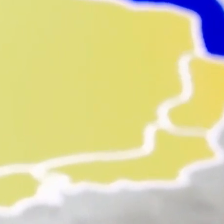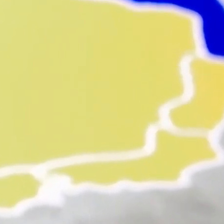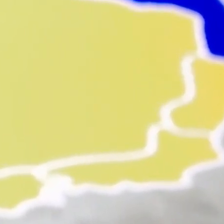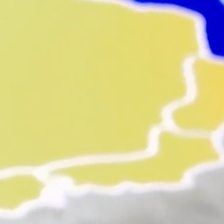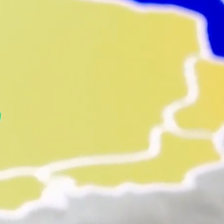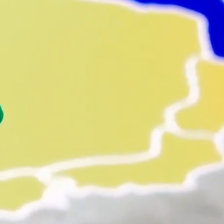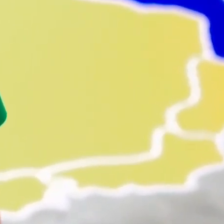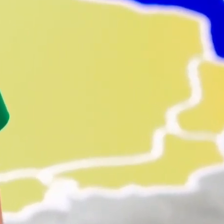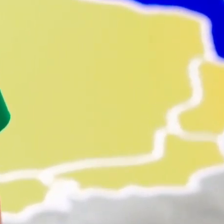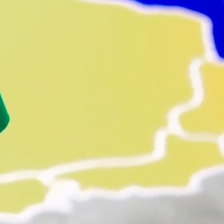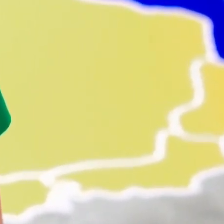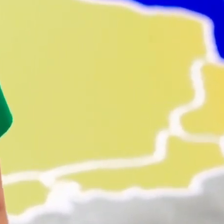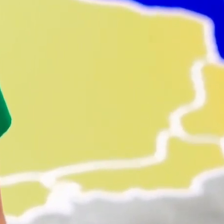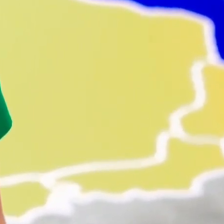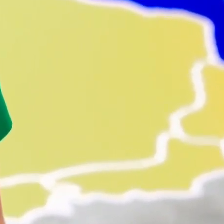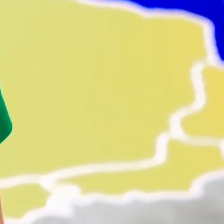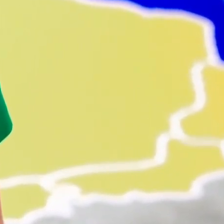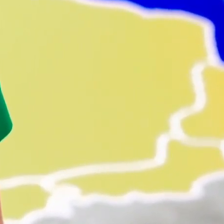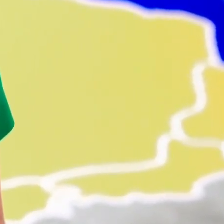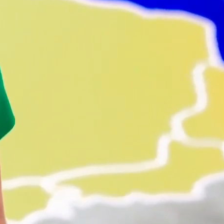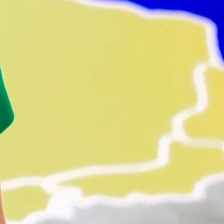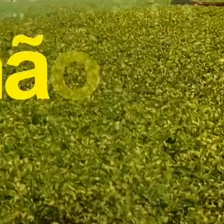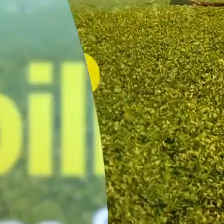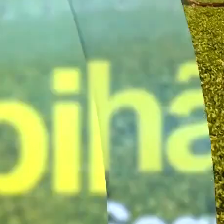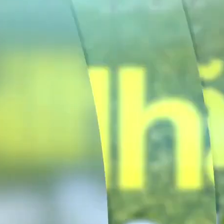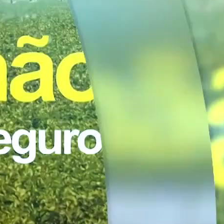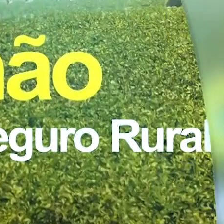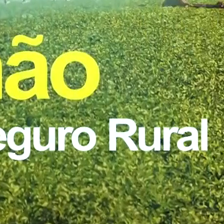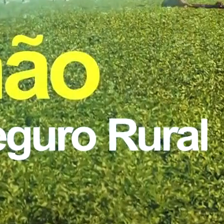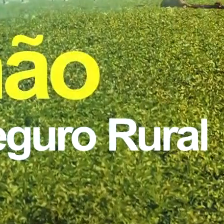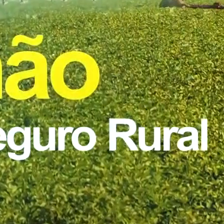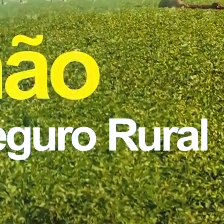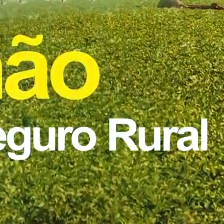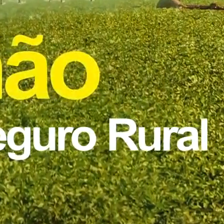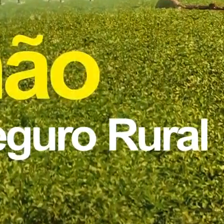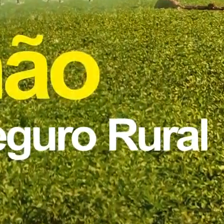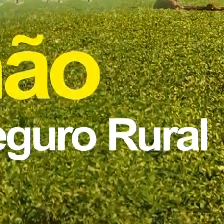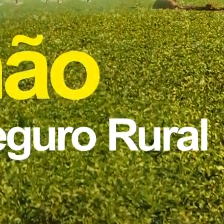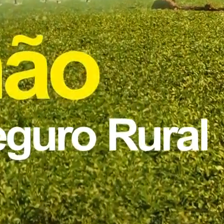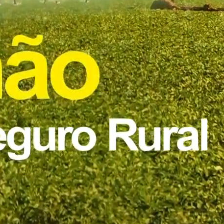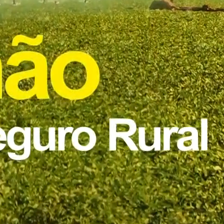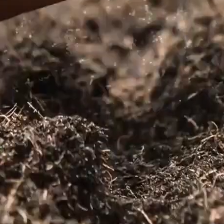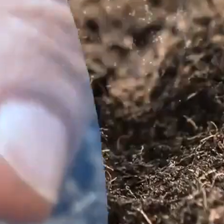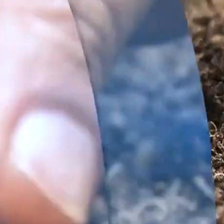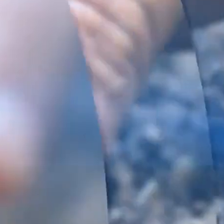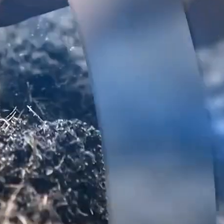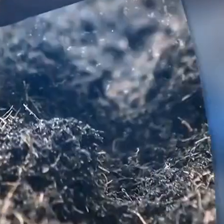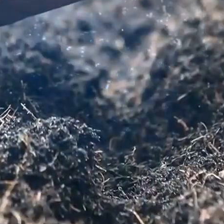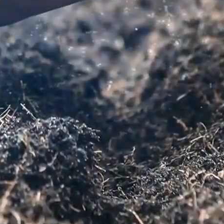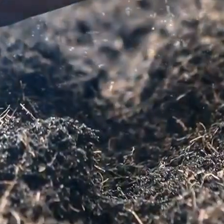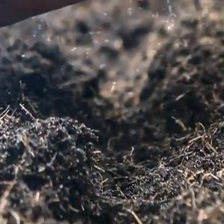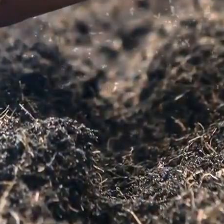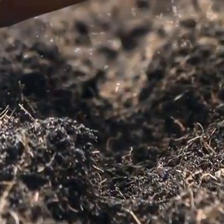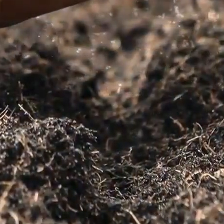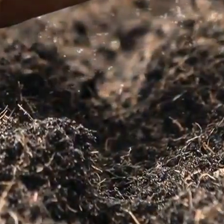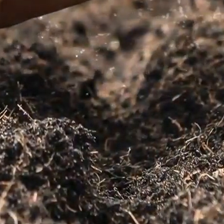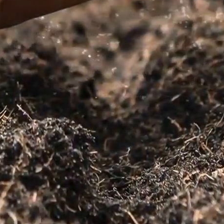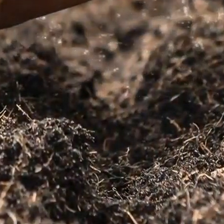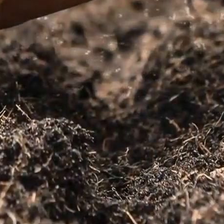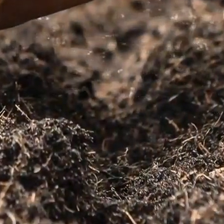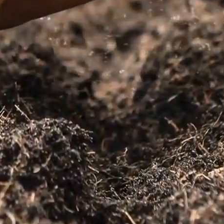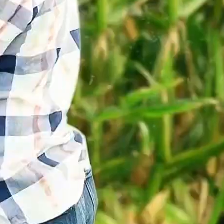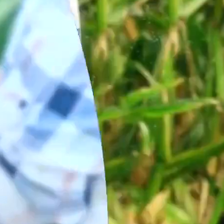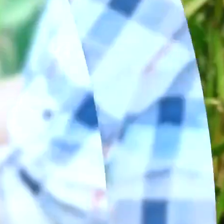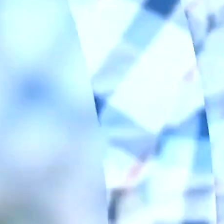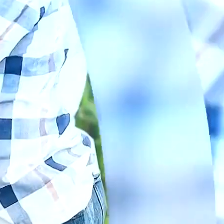bilhão, mais que o dobro do anterior. Agora, o produtor rural vai investir no seu negócio sem se